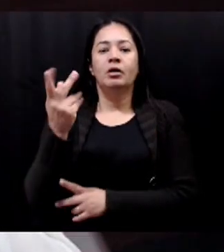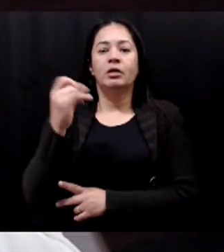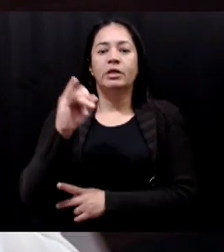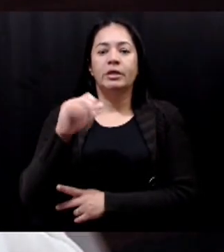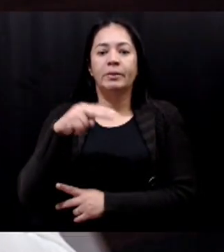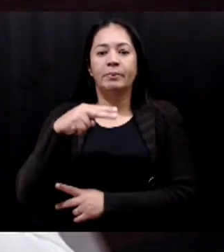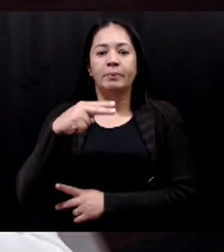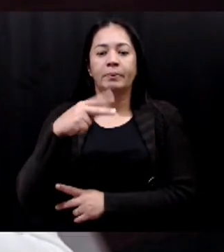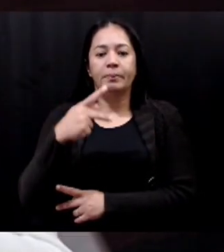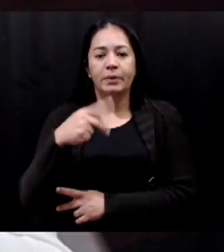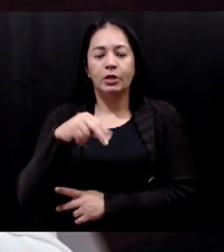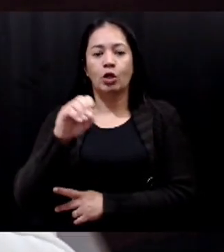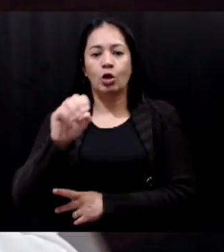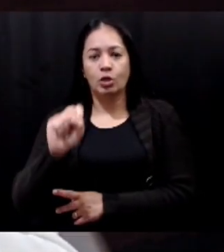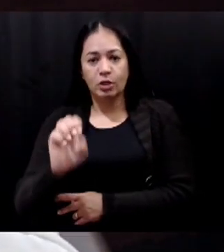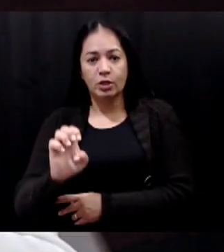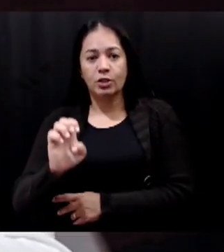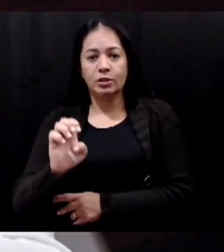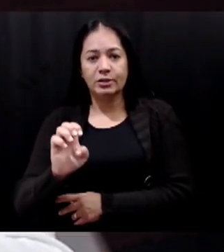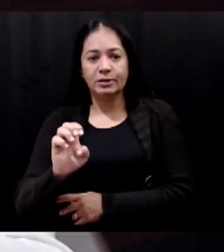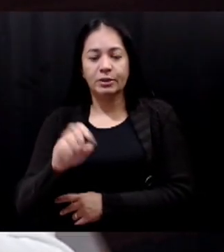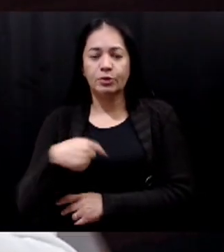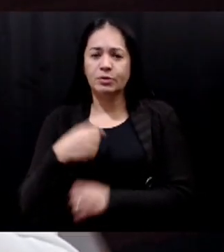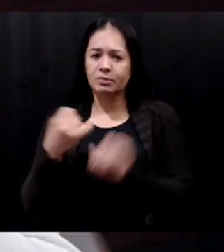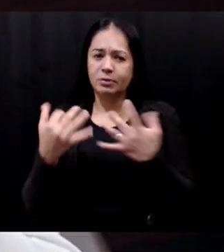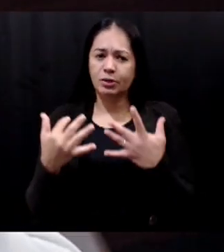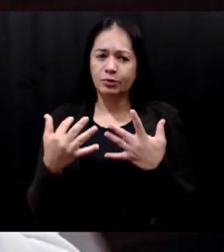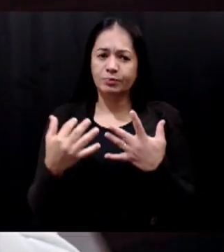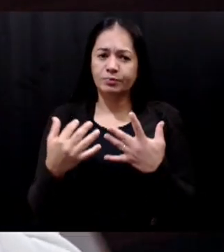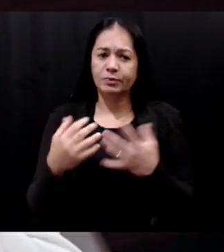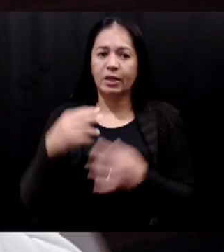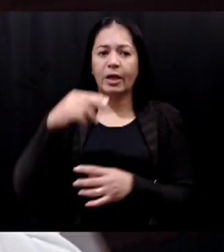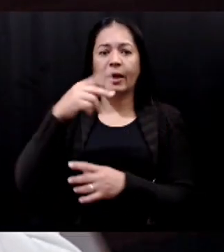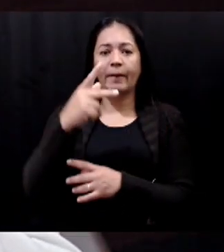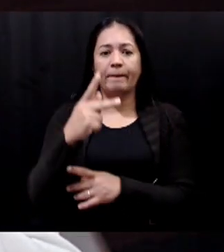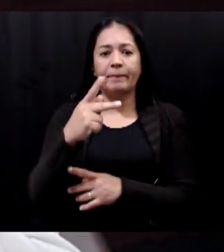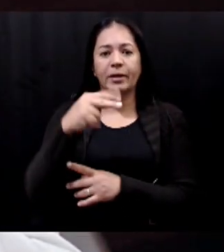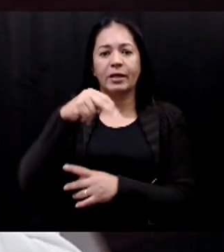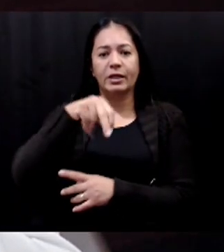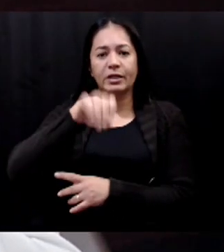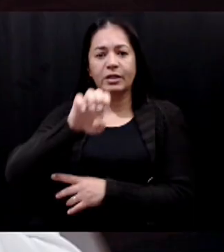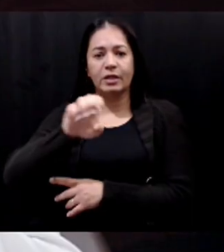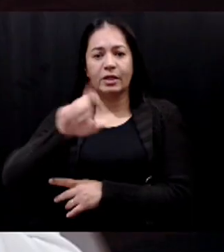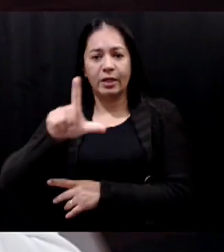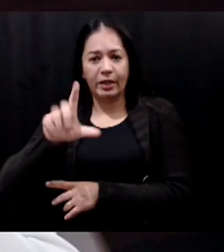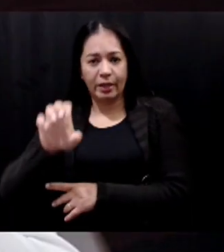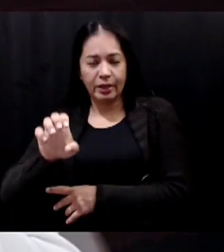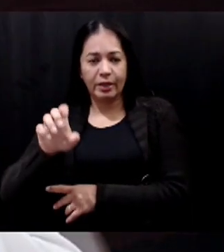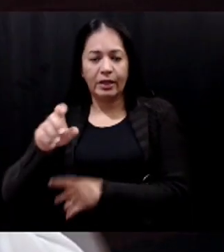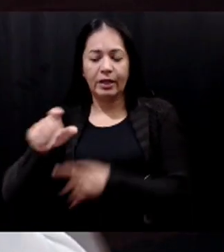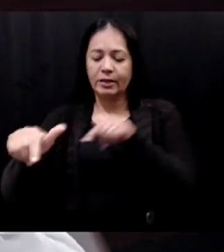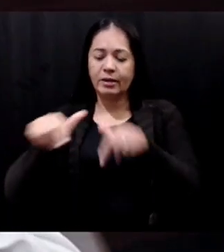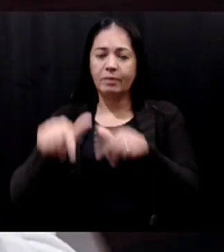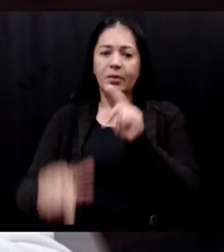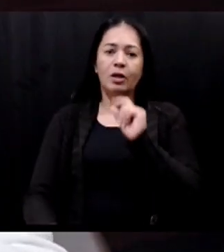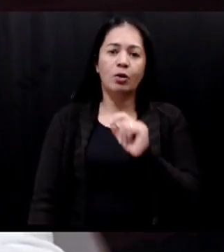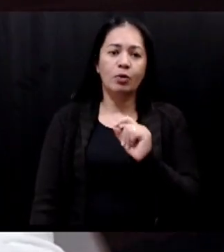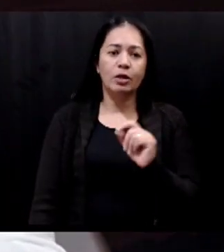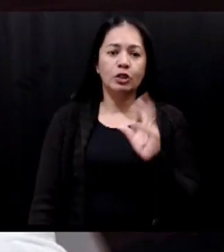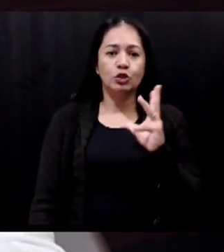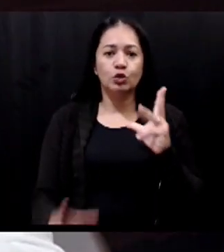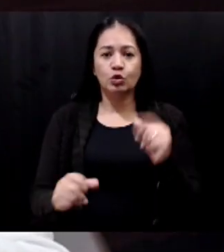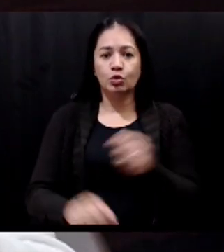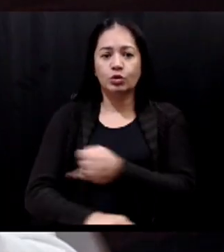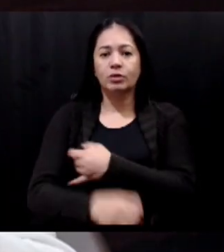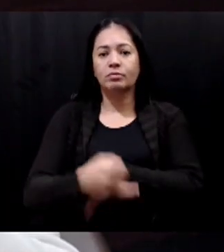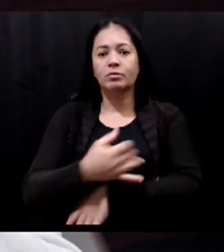próximas umas das outras. A PNL, ela trabalha com a ideia de que toda emoção tem um pensamento por